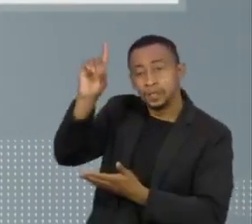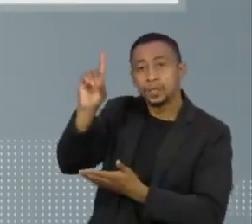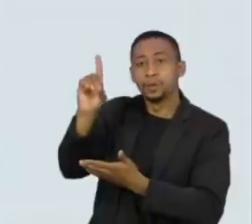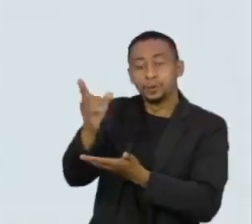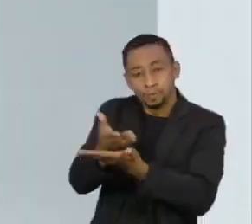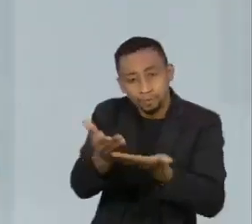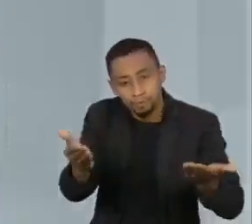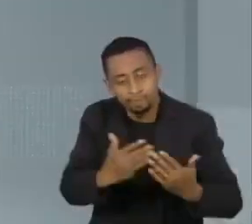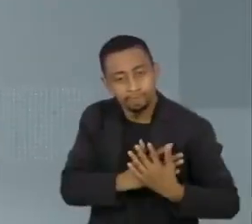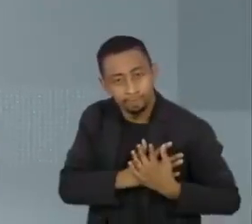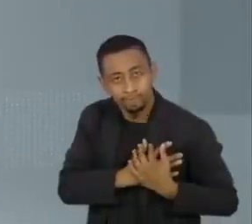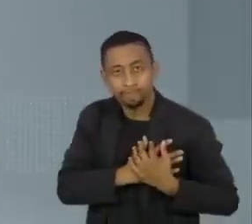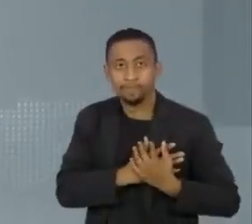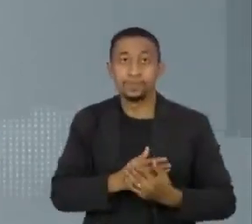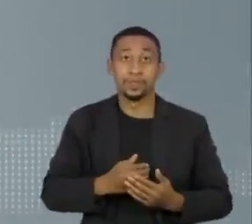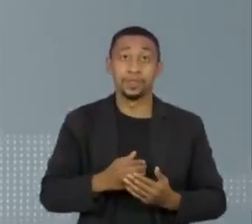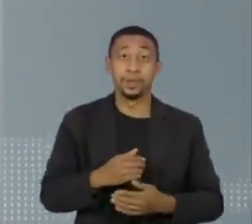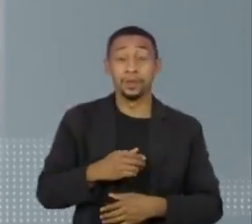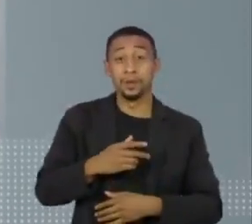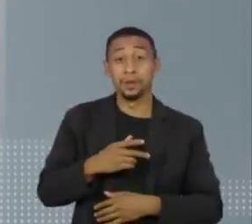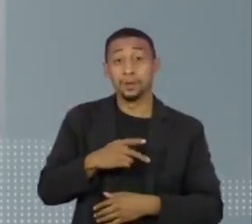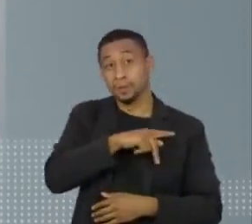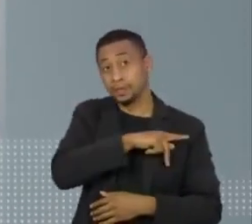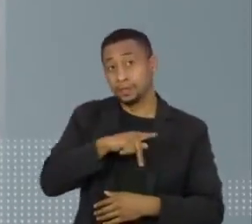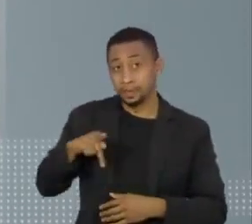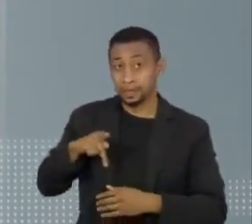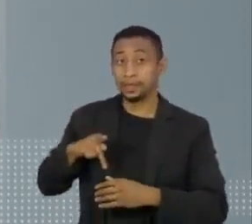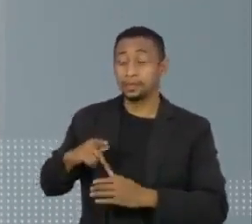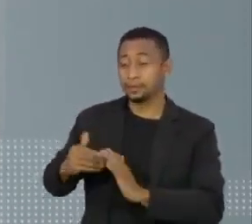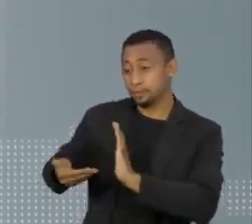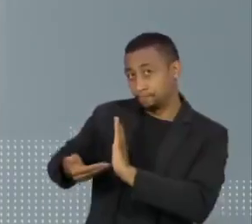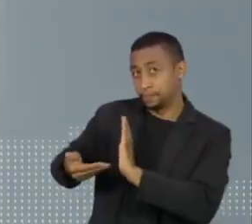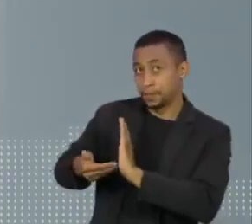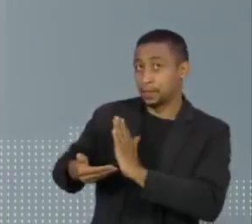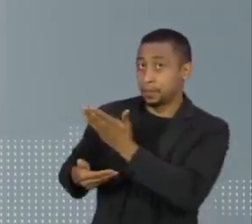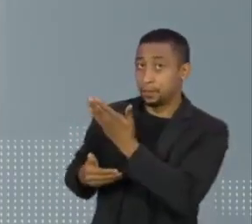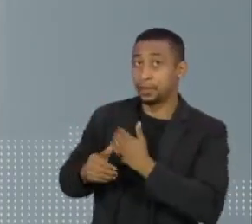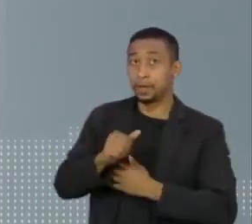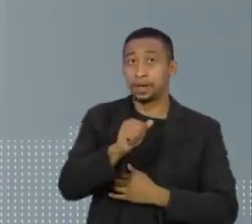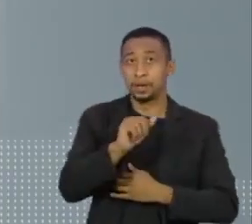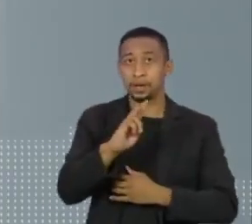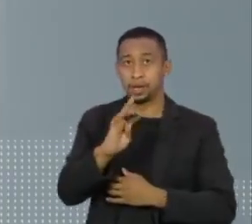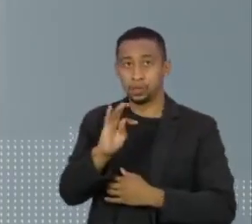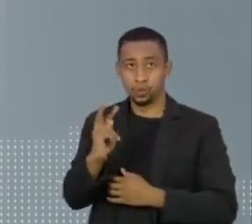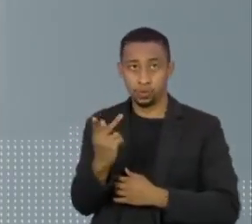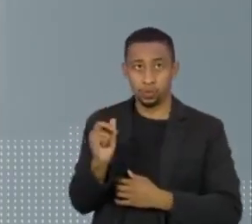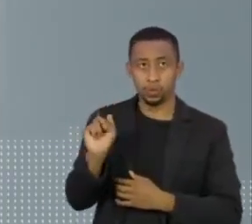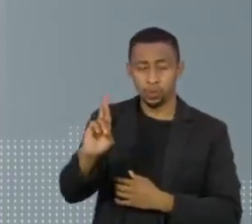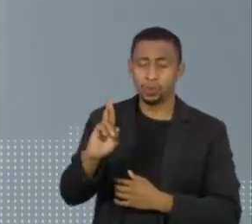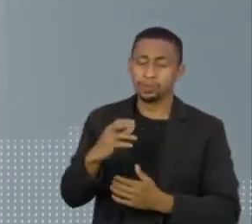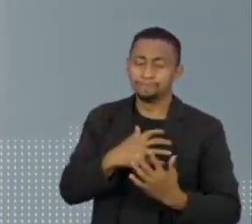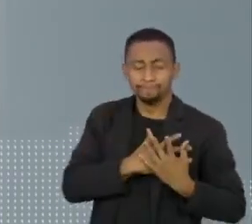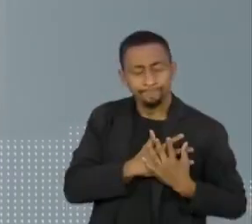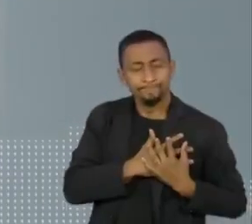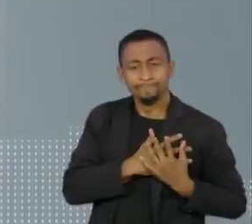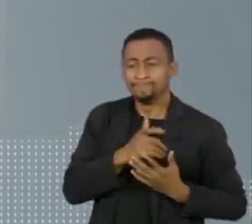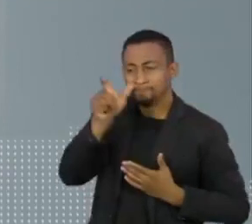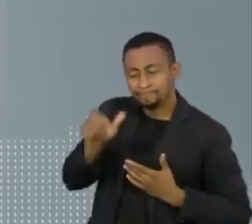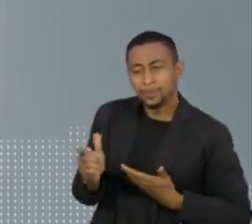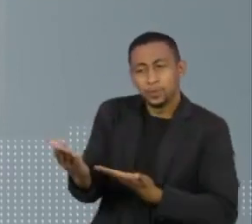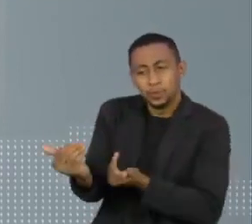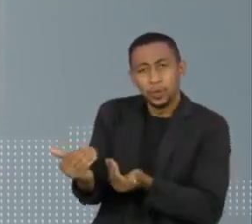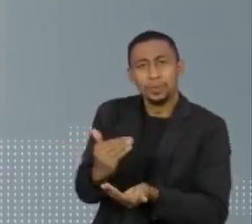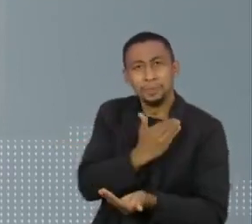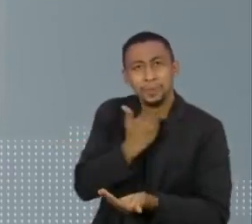de todos." O presidente da Câmara dos Deputados, Arthur Lira, publicou que lamentava o falecimento de um jovem talento na política,